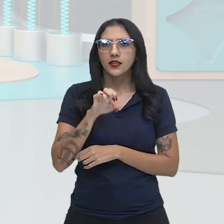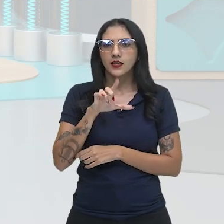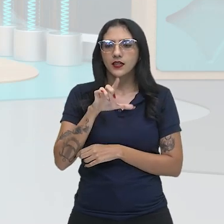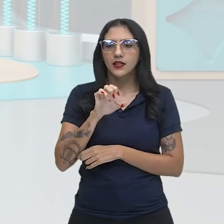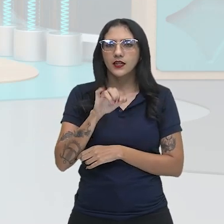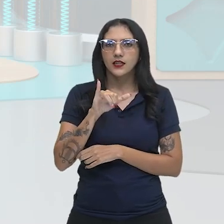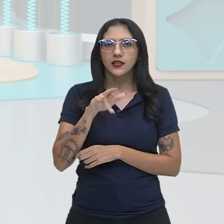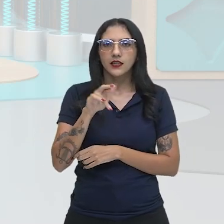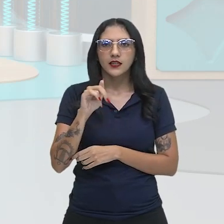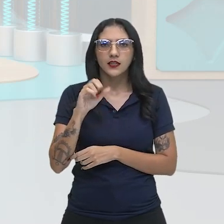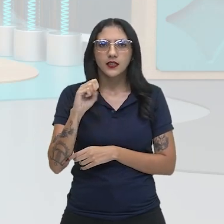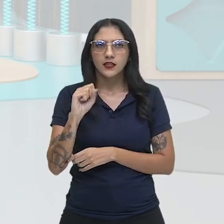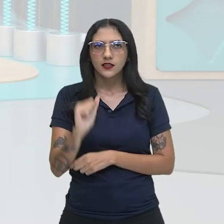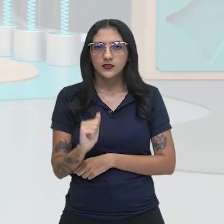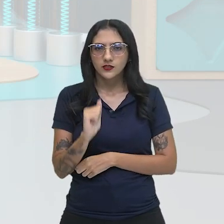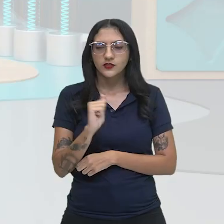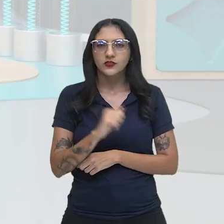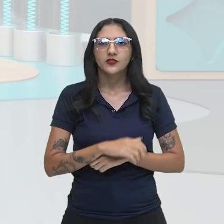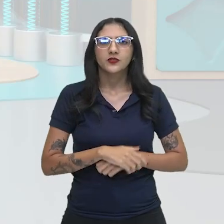das mulheres. Vamos lá?